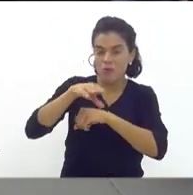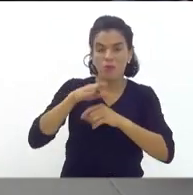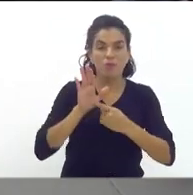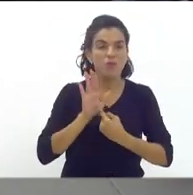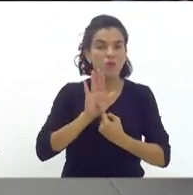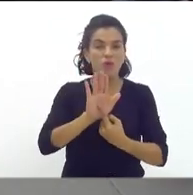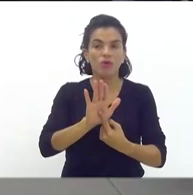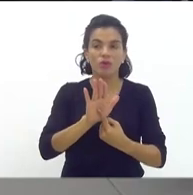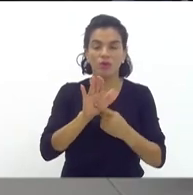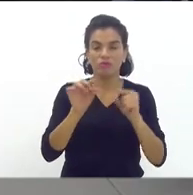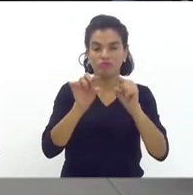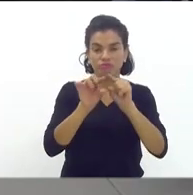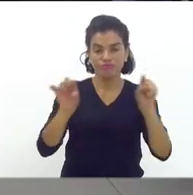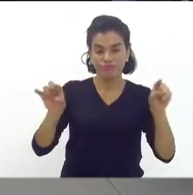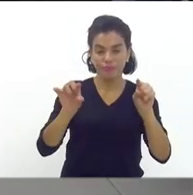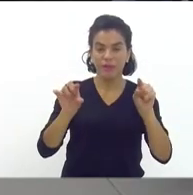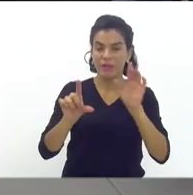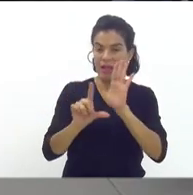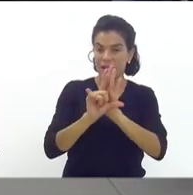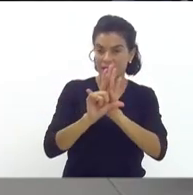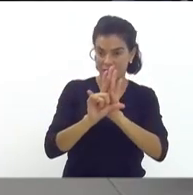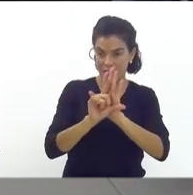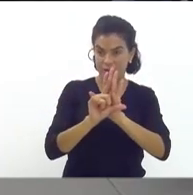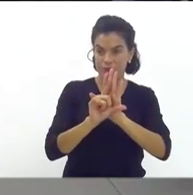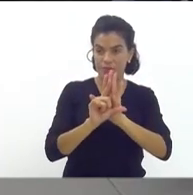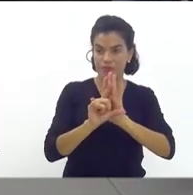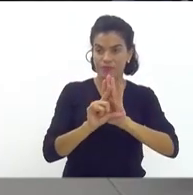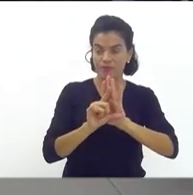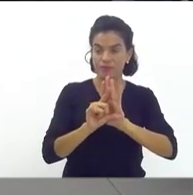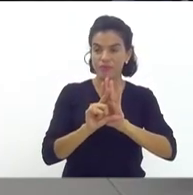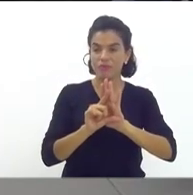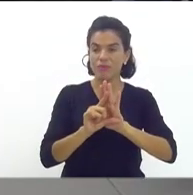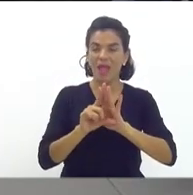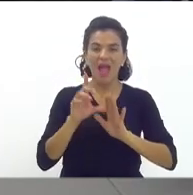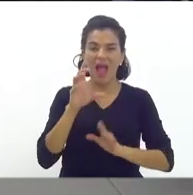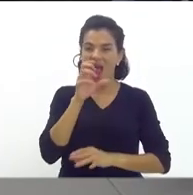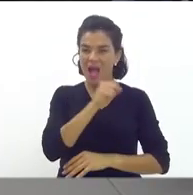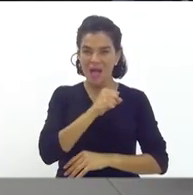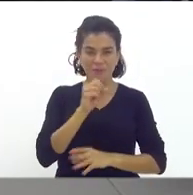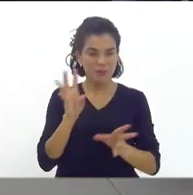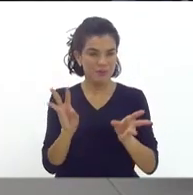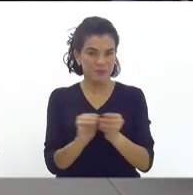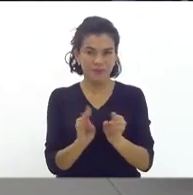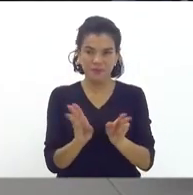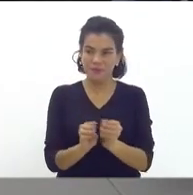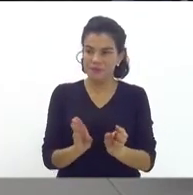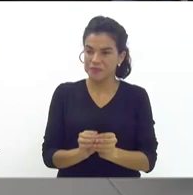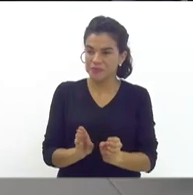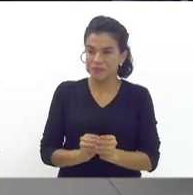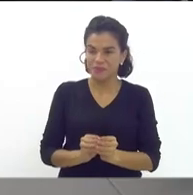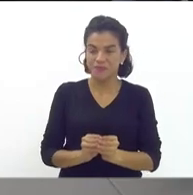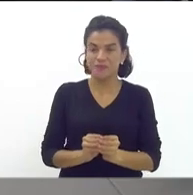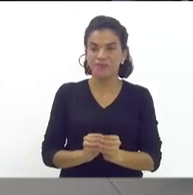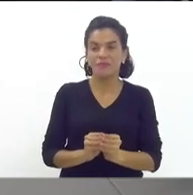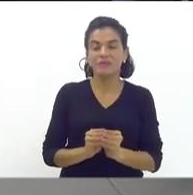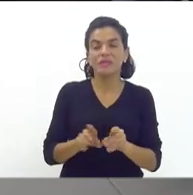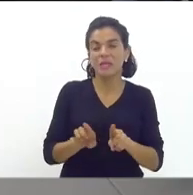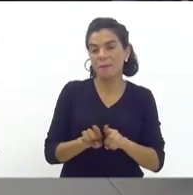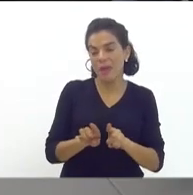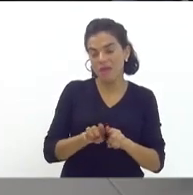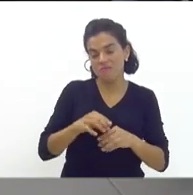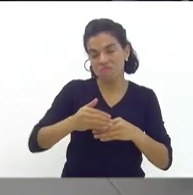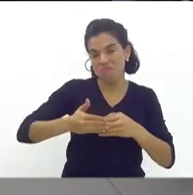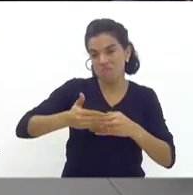trechos da nossa lei de forma rápida e vou pedir depois no